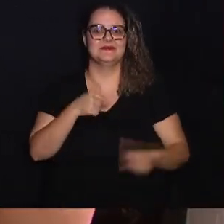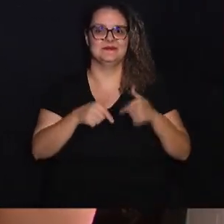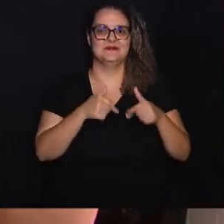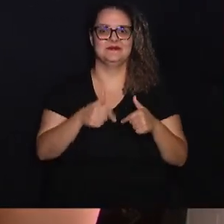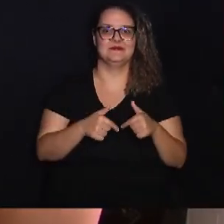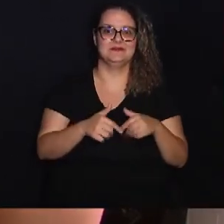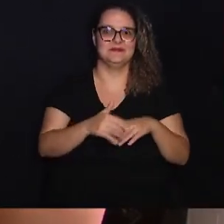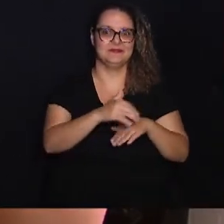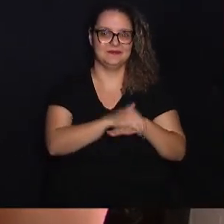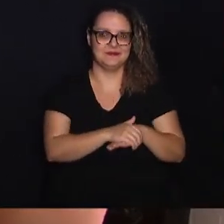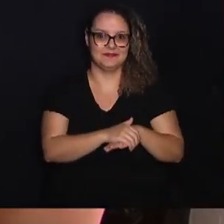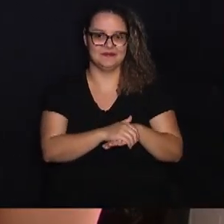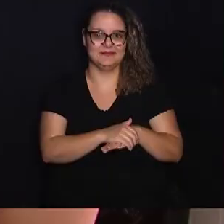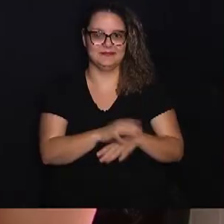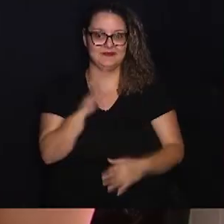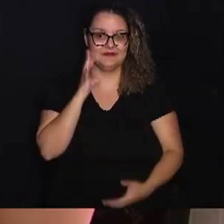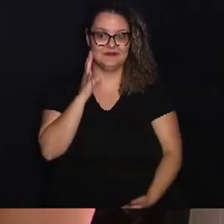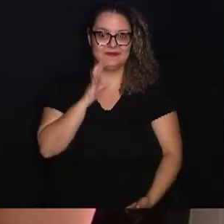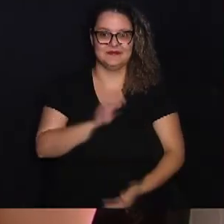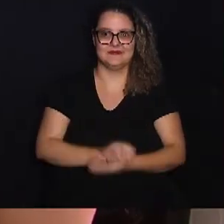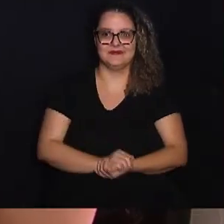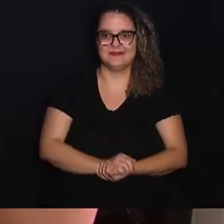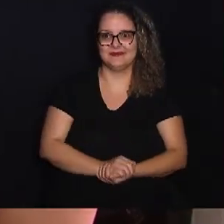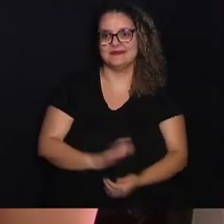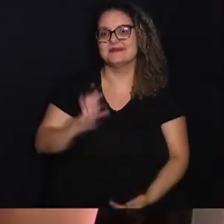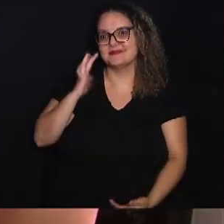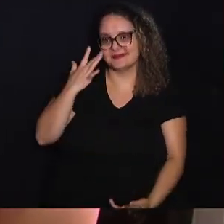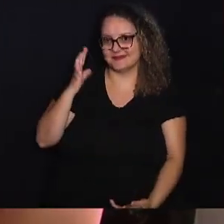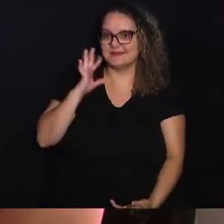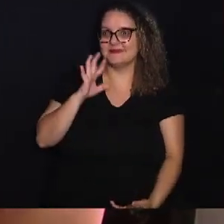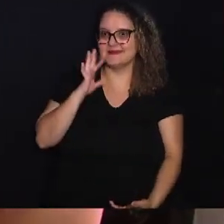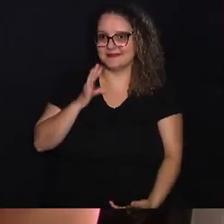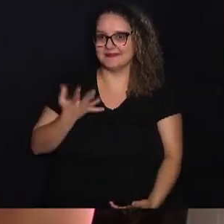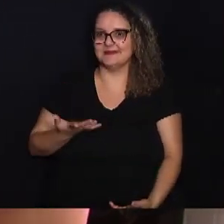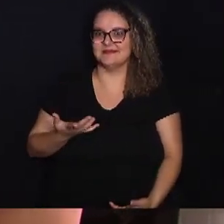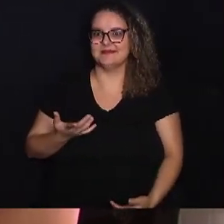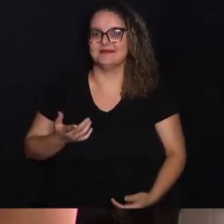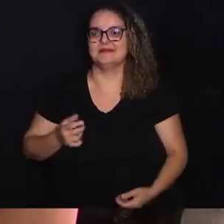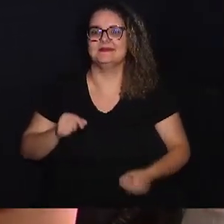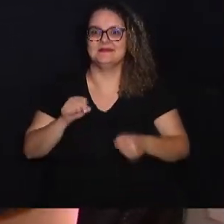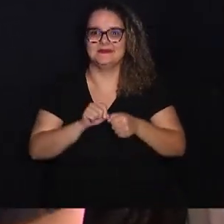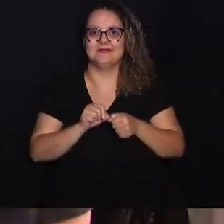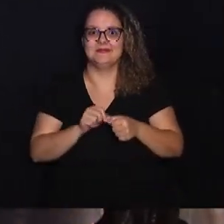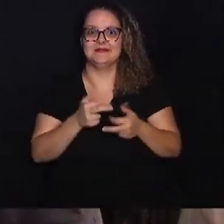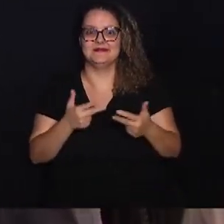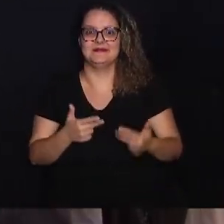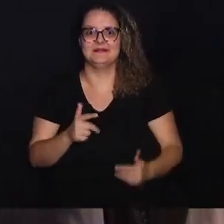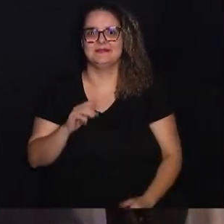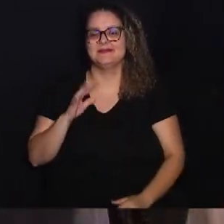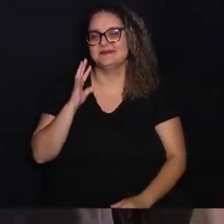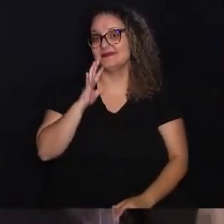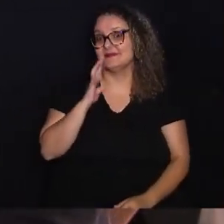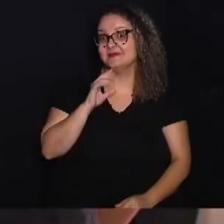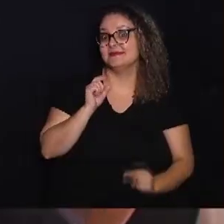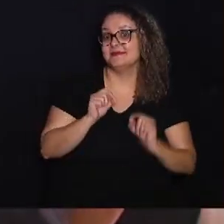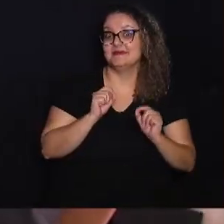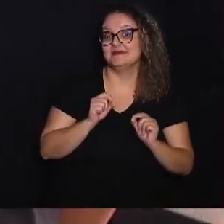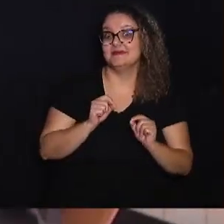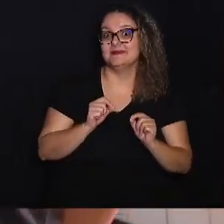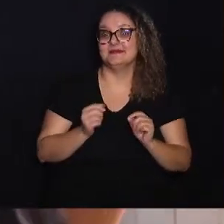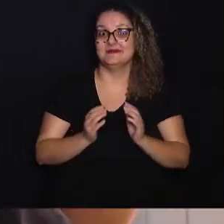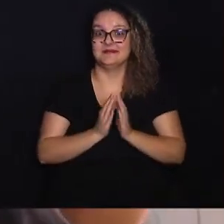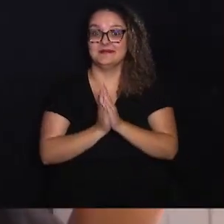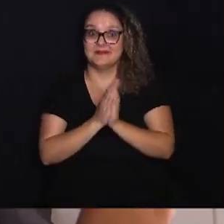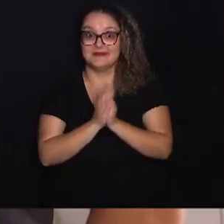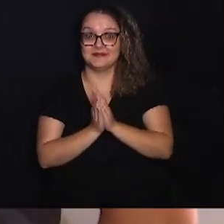do chinelo? Tá interessante? Eu acho legal, só que a gente já fez coisa mais engraçada. Tipo, quando a gente fez bonequinho de